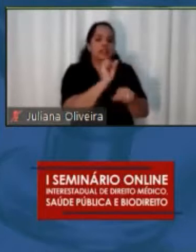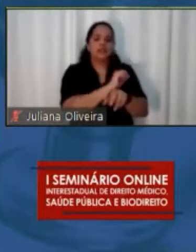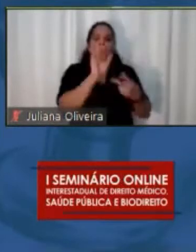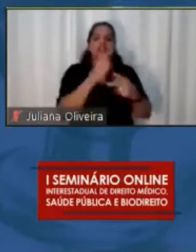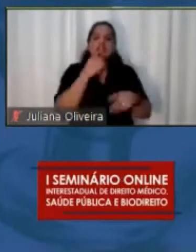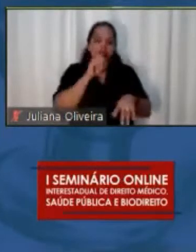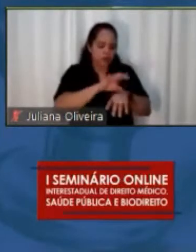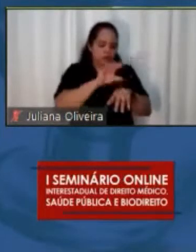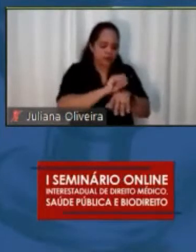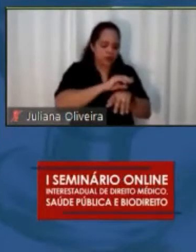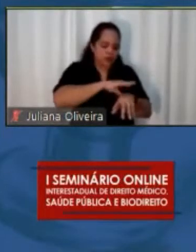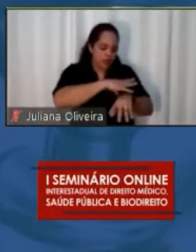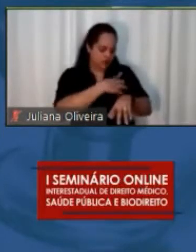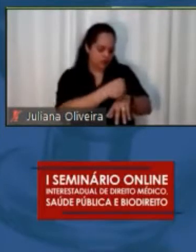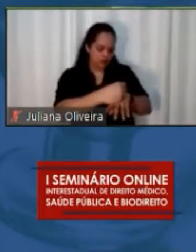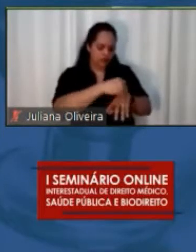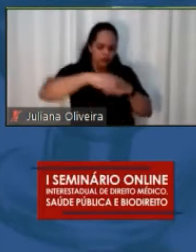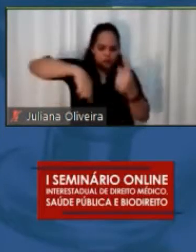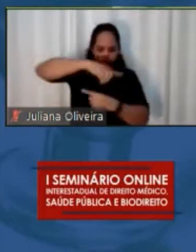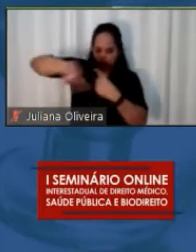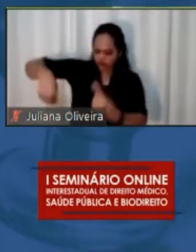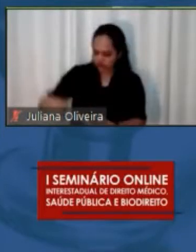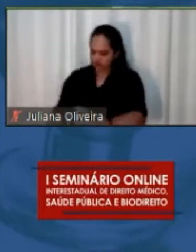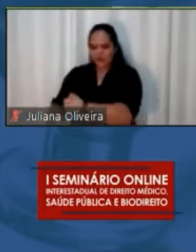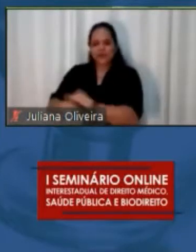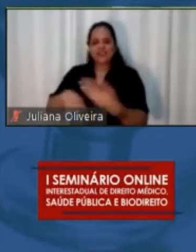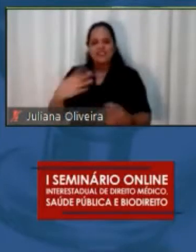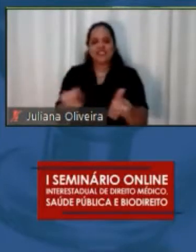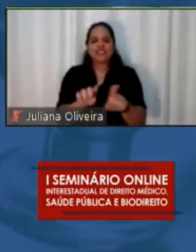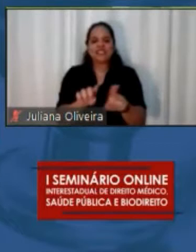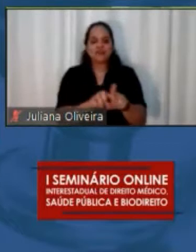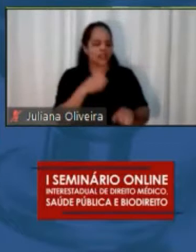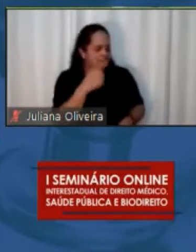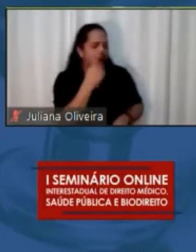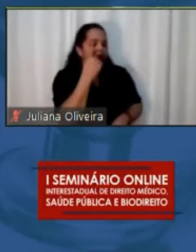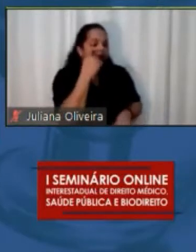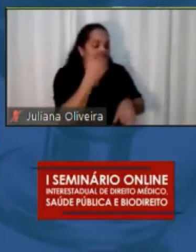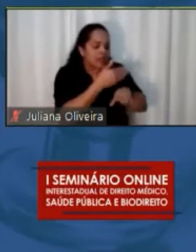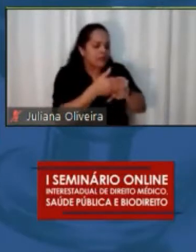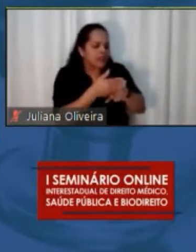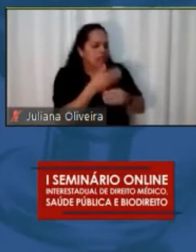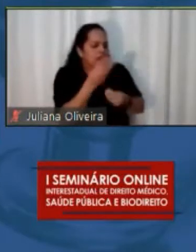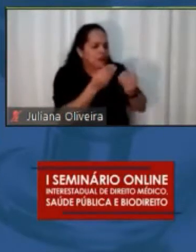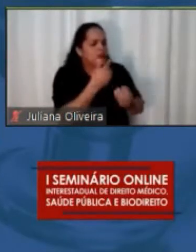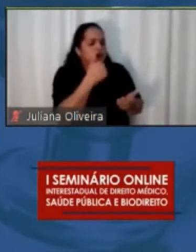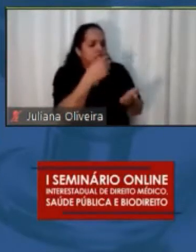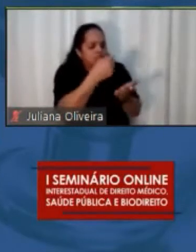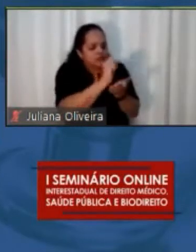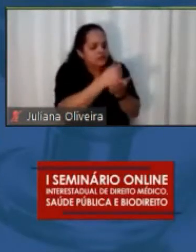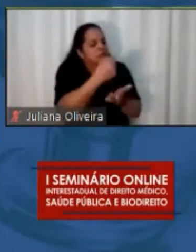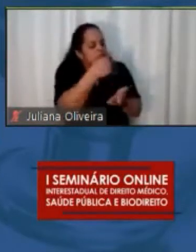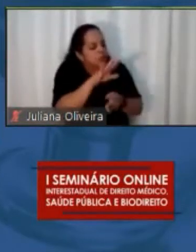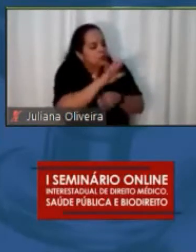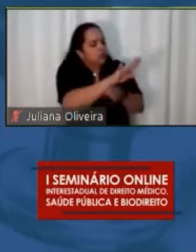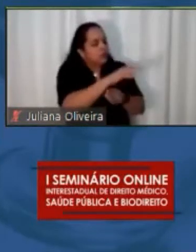à anemia e esta resposta à tolerância à anemia fazer com que esses três conceitos equilibrados possam prover o